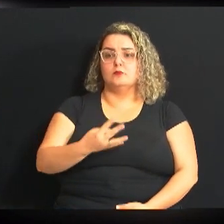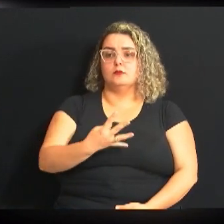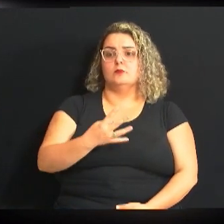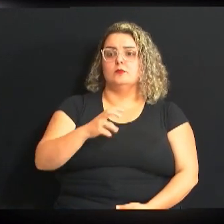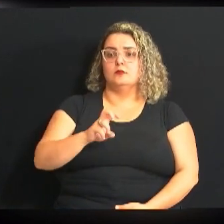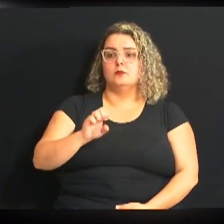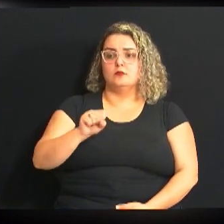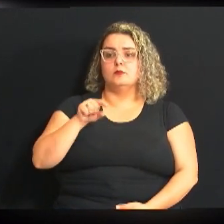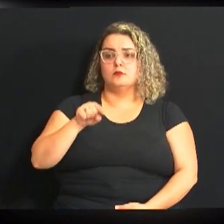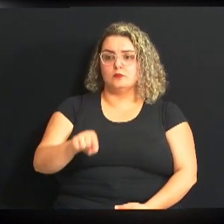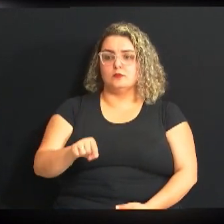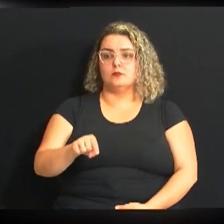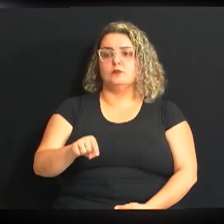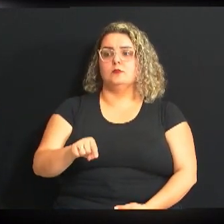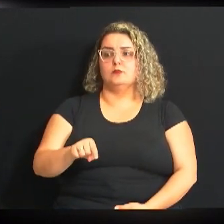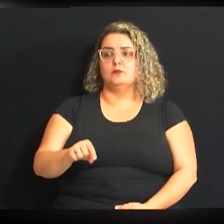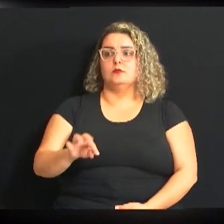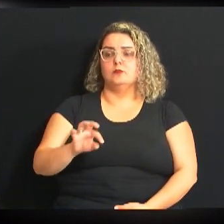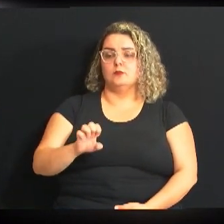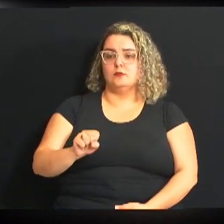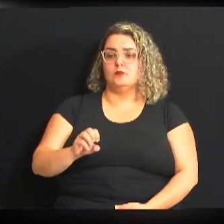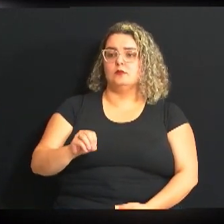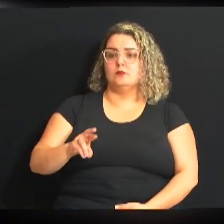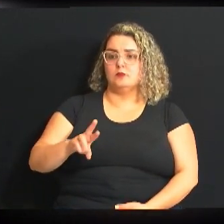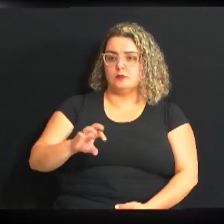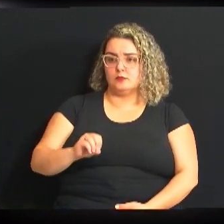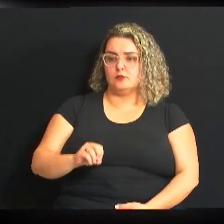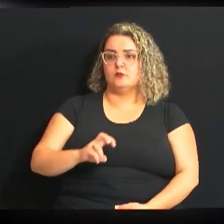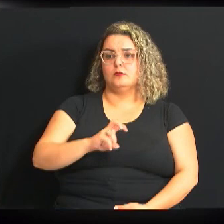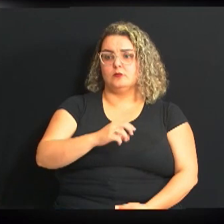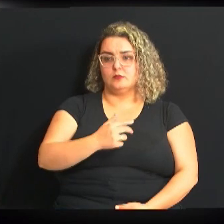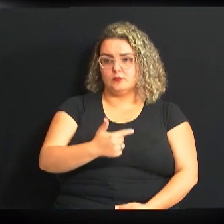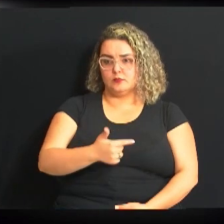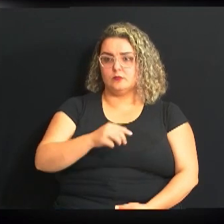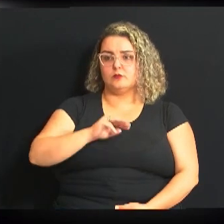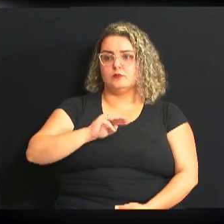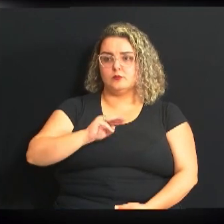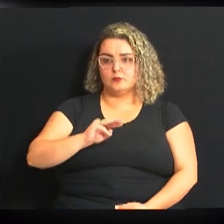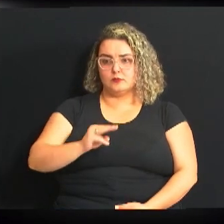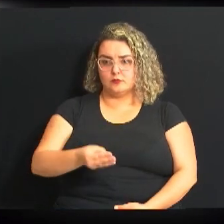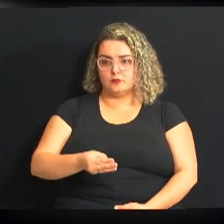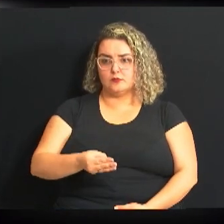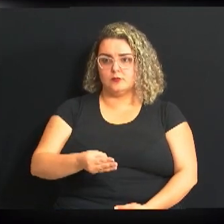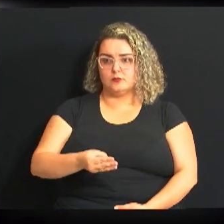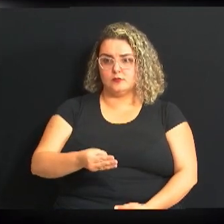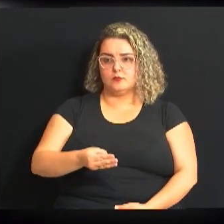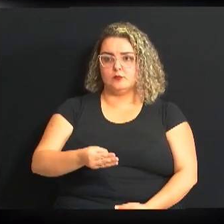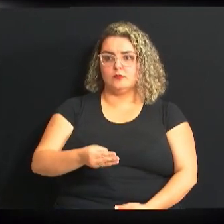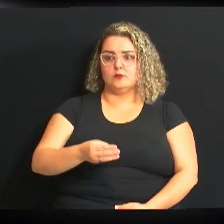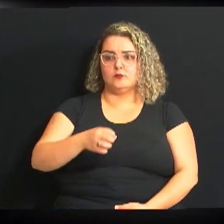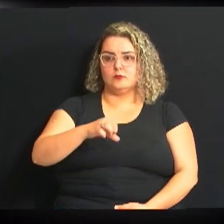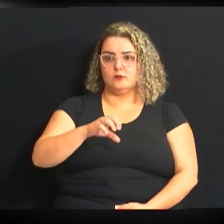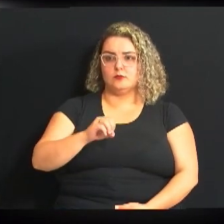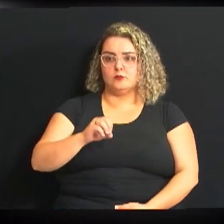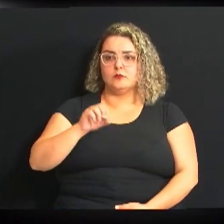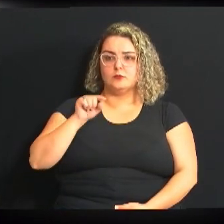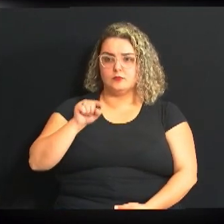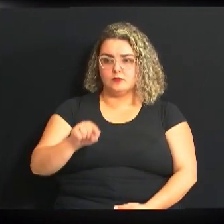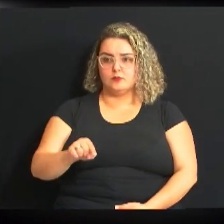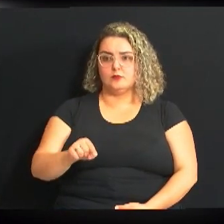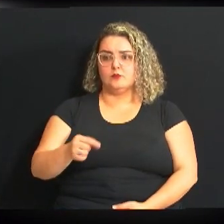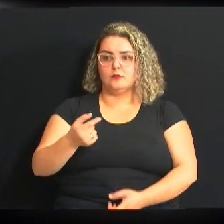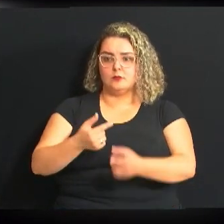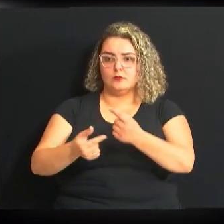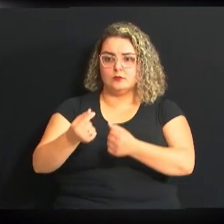52.900.000 reais são recursos federais, a imensa